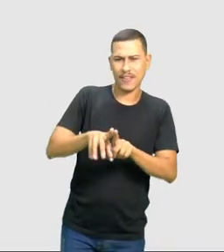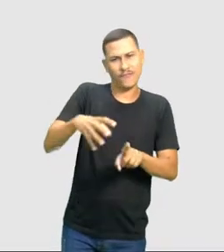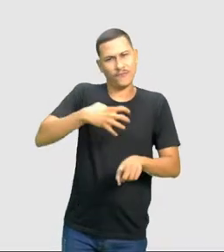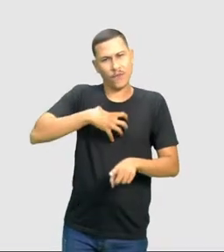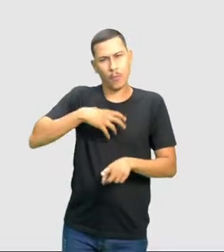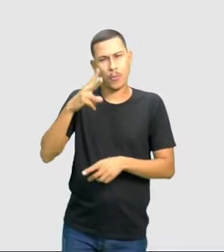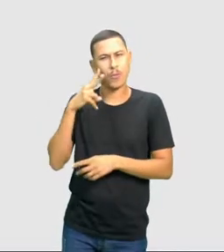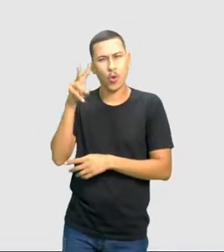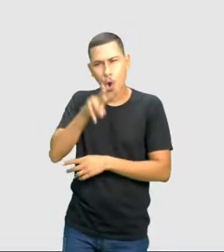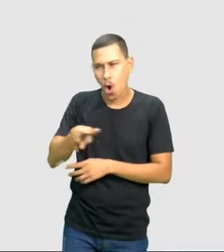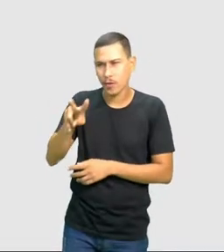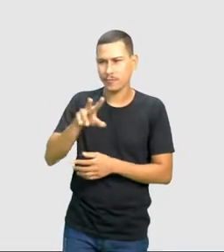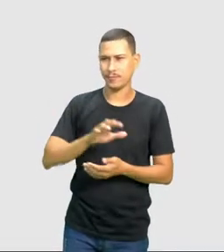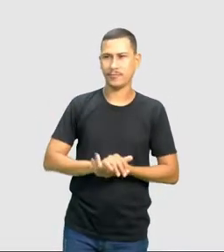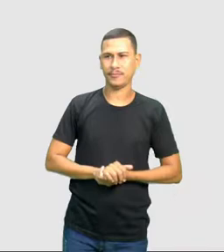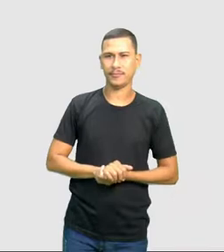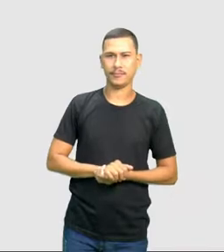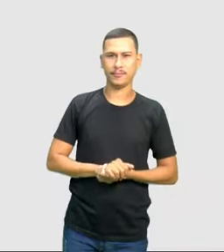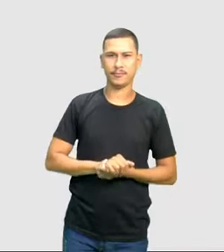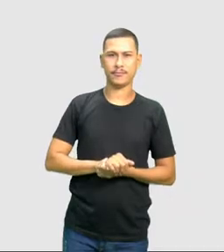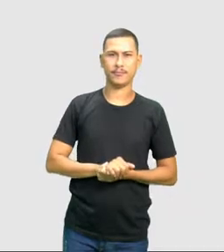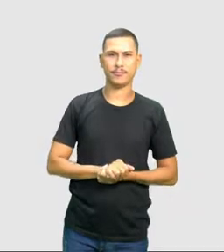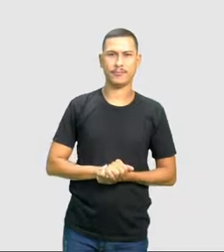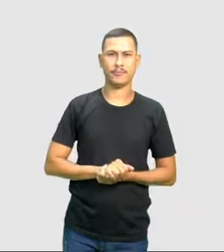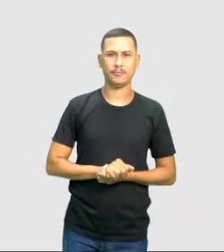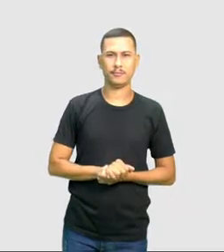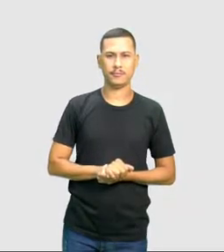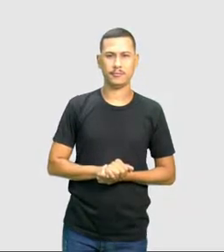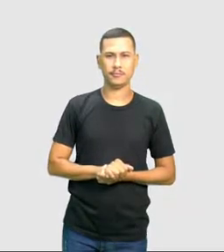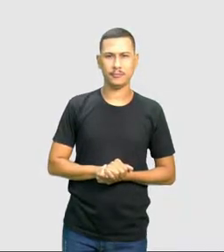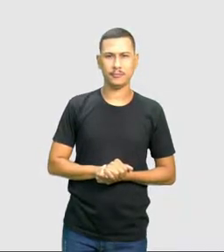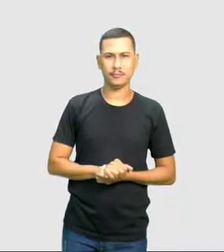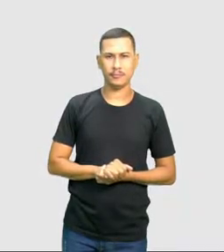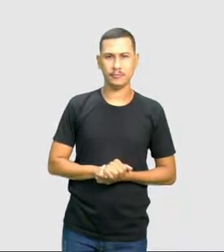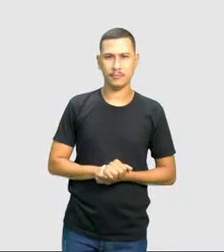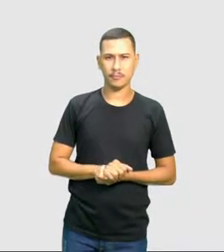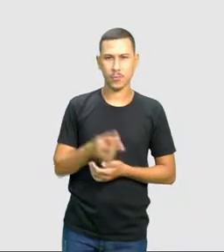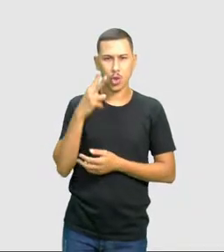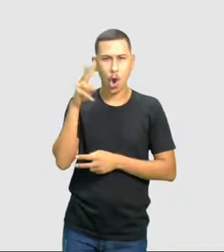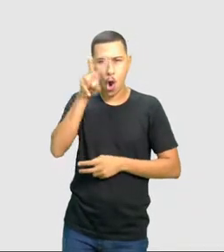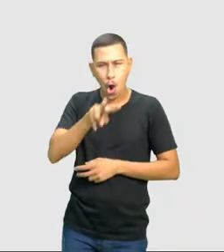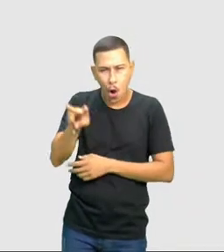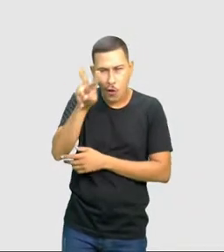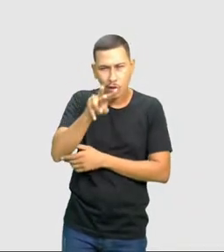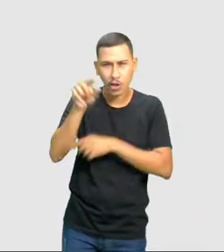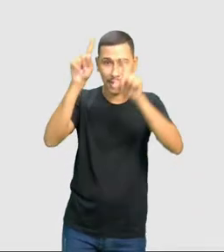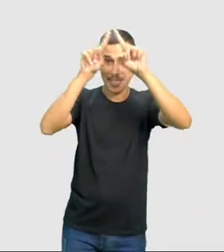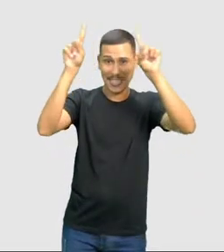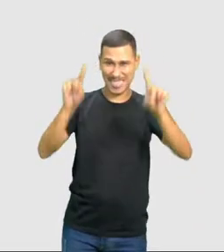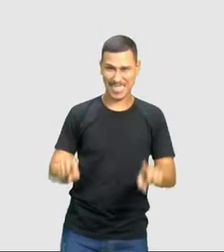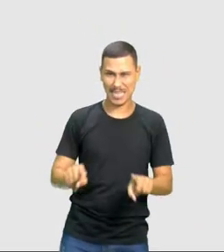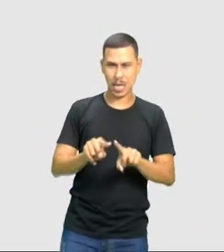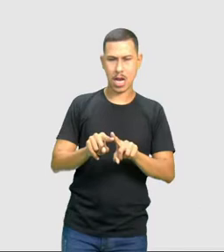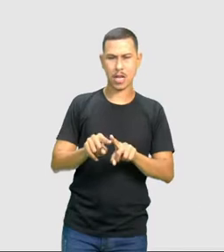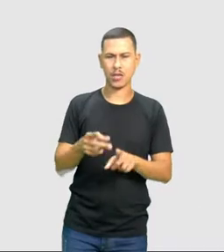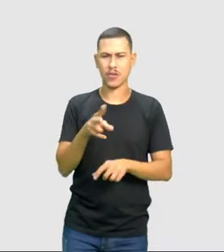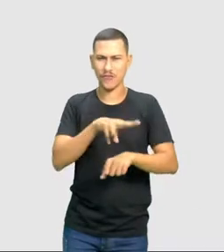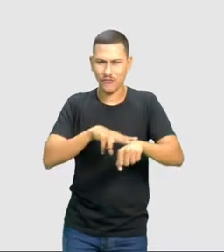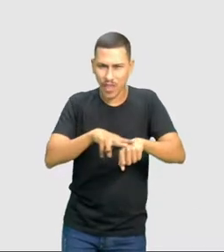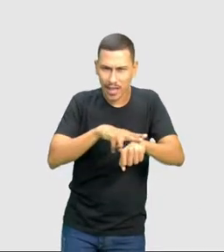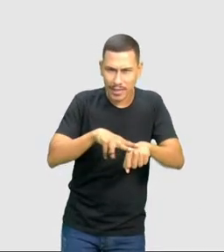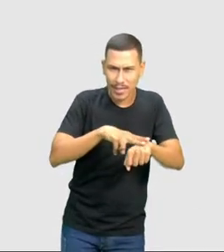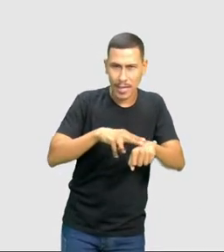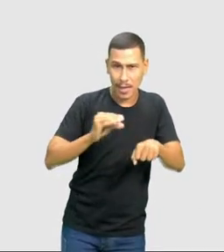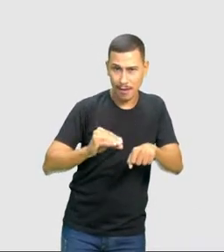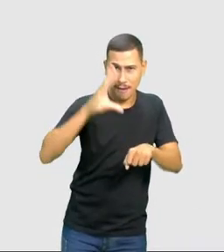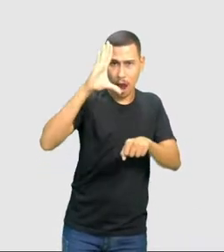padrão de cores e formas. O retângulo verde grande e o retângulo